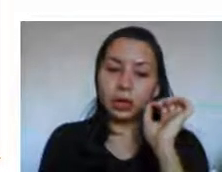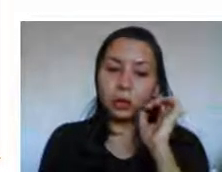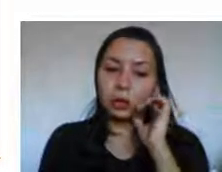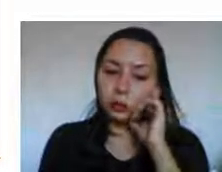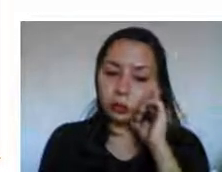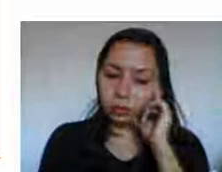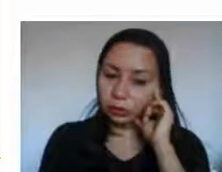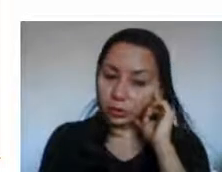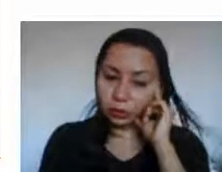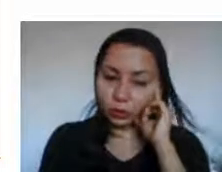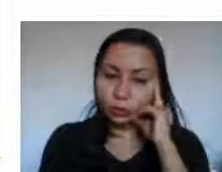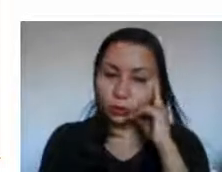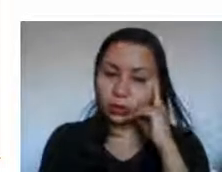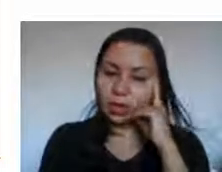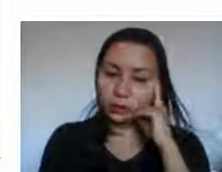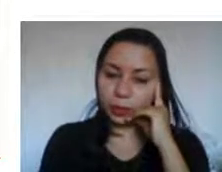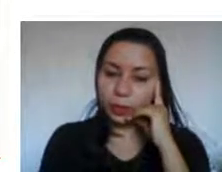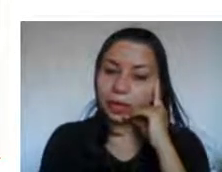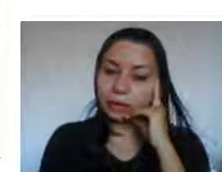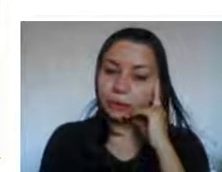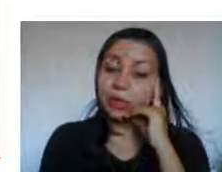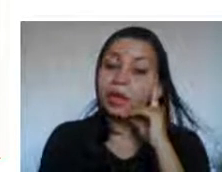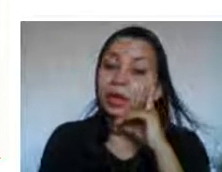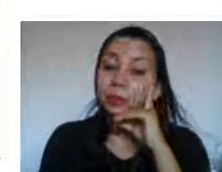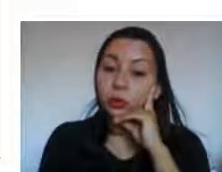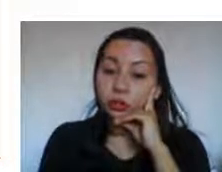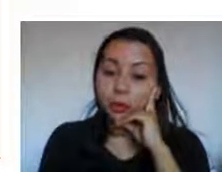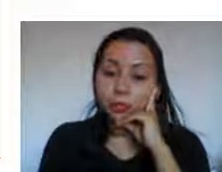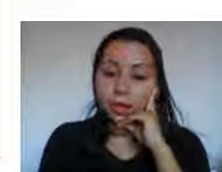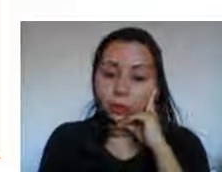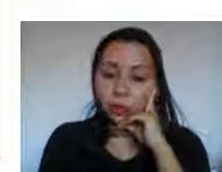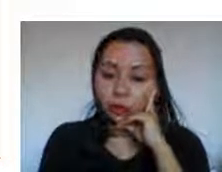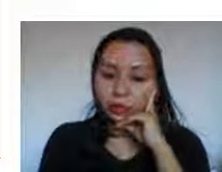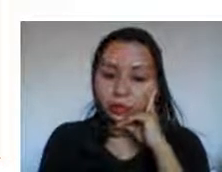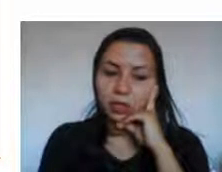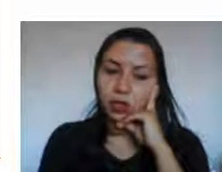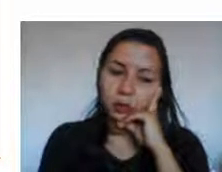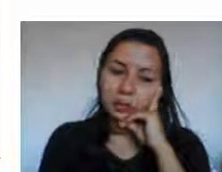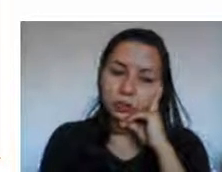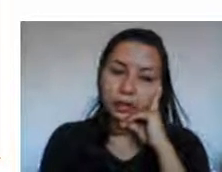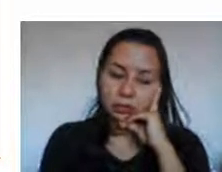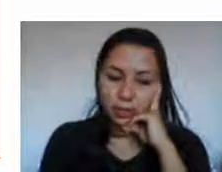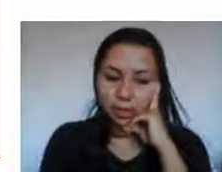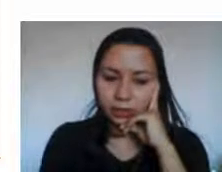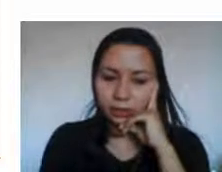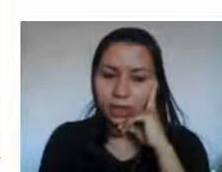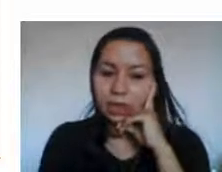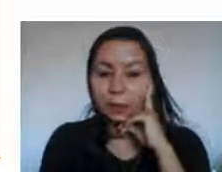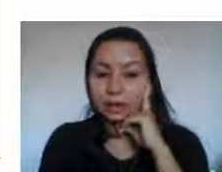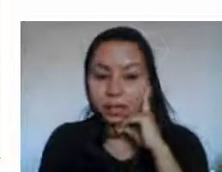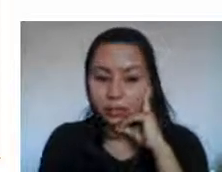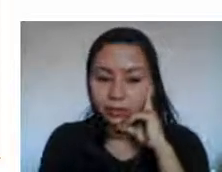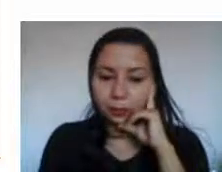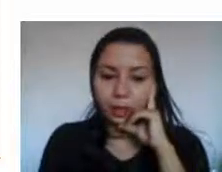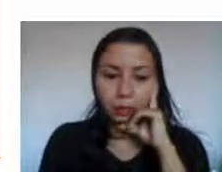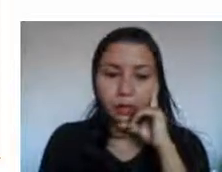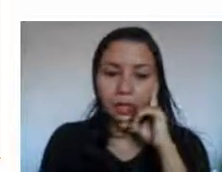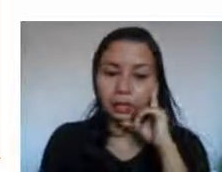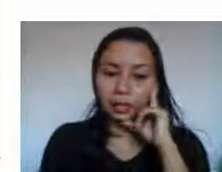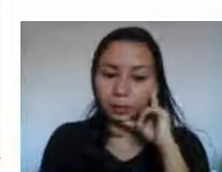leis e os acordos mundiais sobre a pesca, capturas de pescados jovens e de outras espécies marinhas, e parcerias